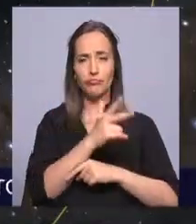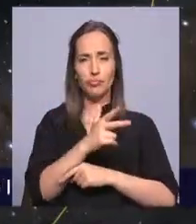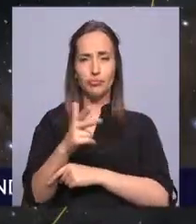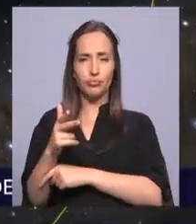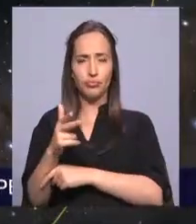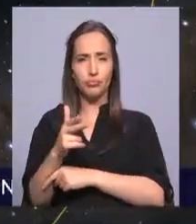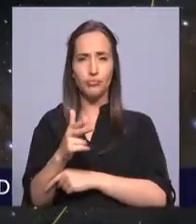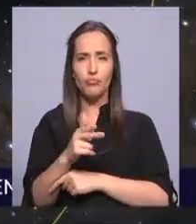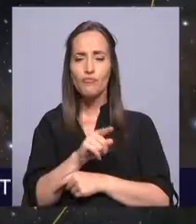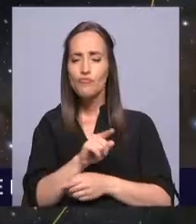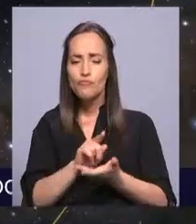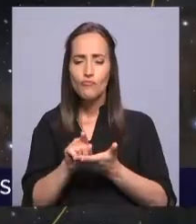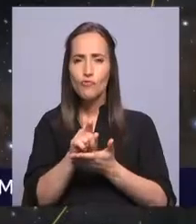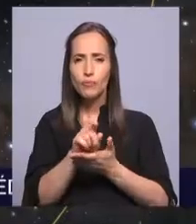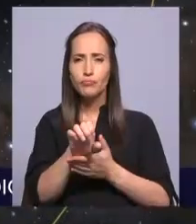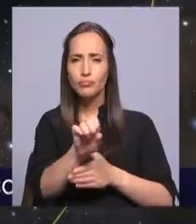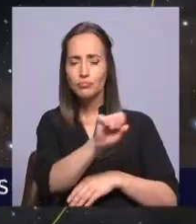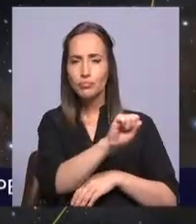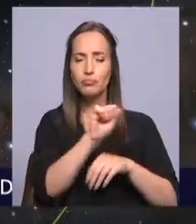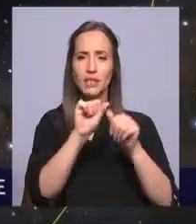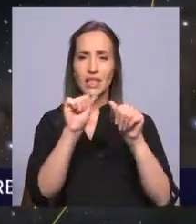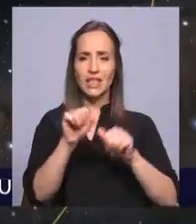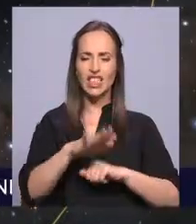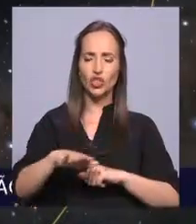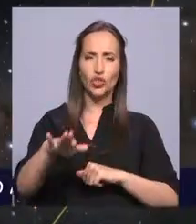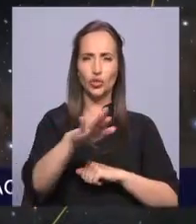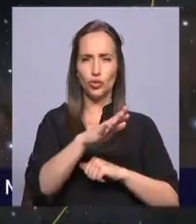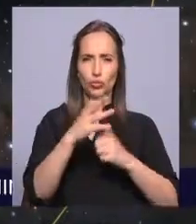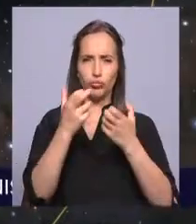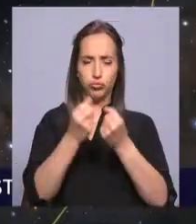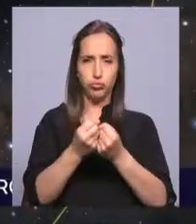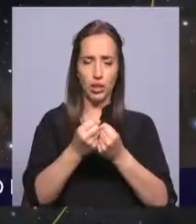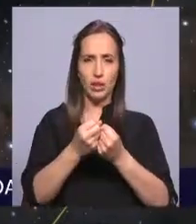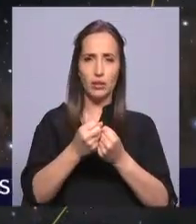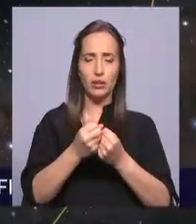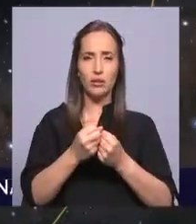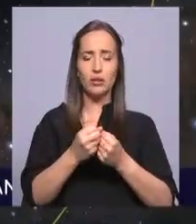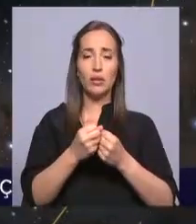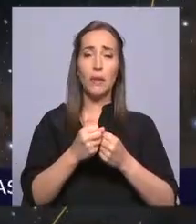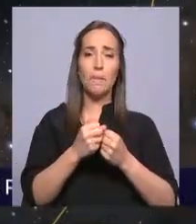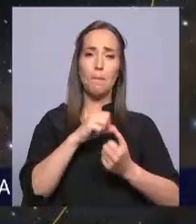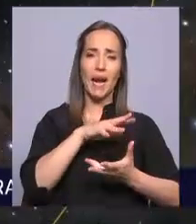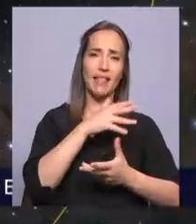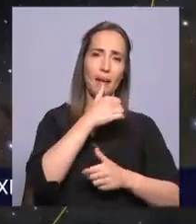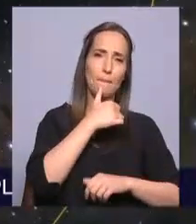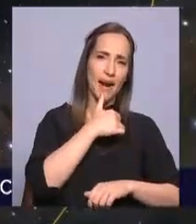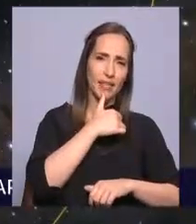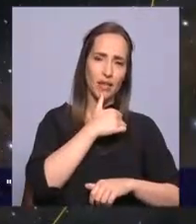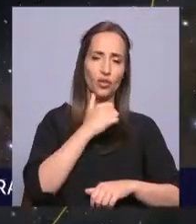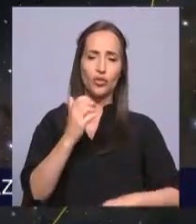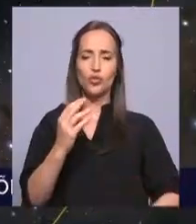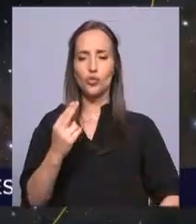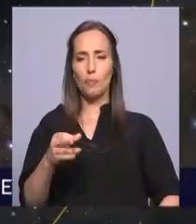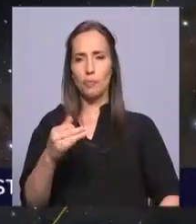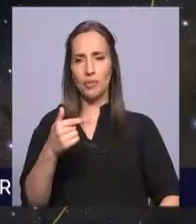dos asteroides que estão no nosso sistema solar. Esta zona mais densa é a cintura de asteroides entre Marte e Júpiter. E, portanto, a